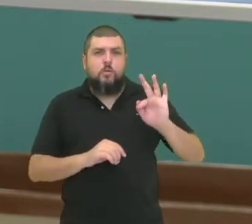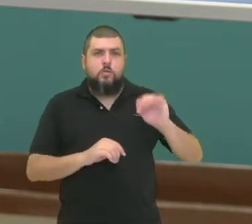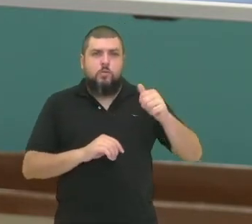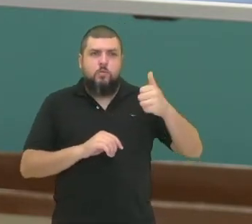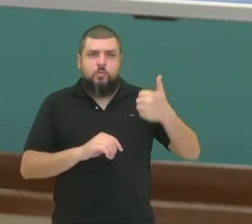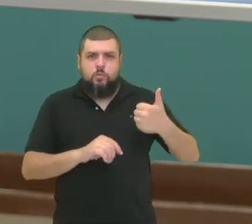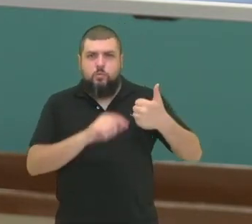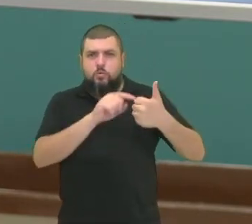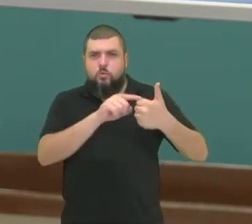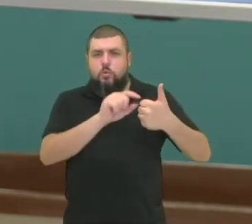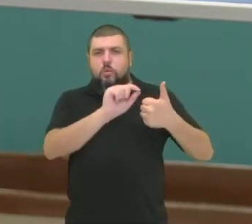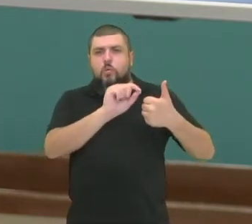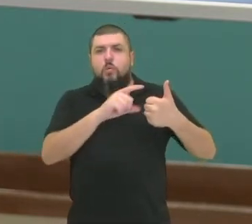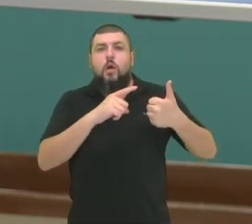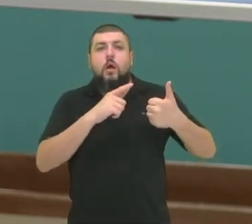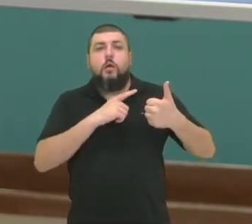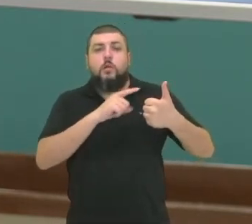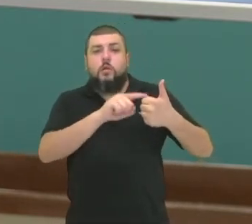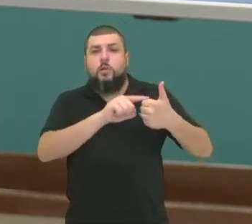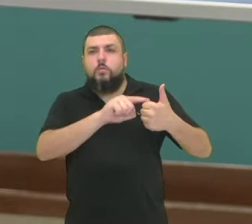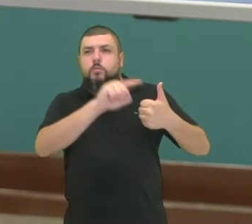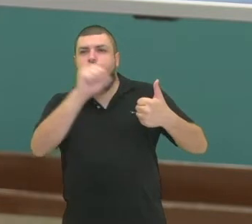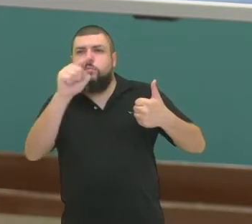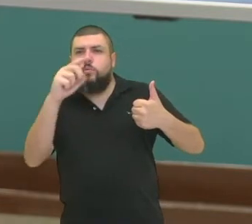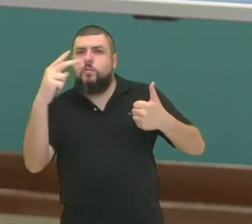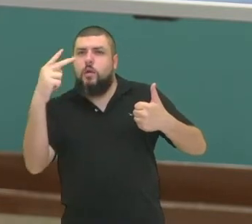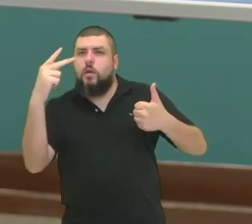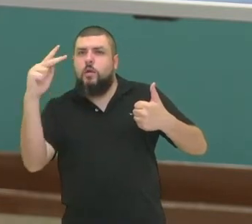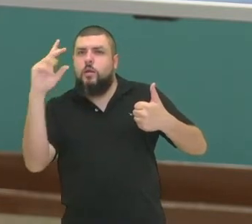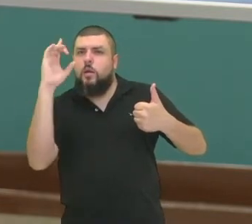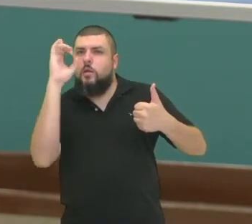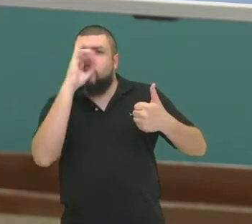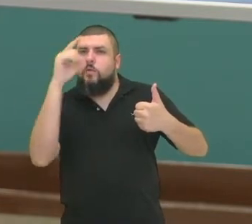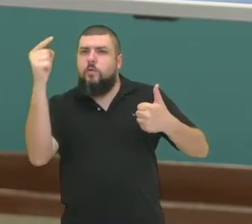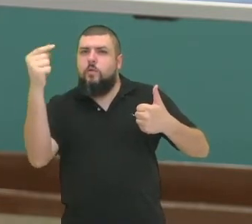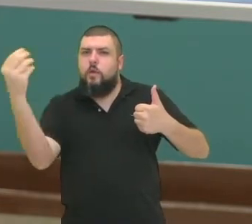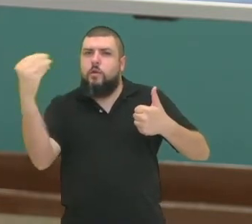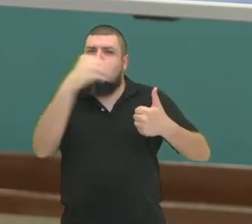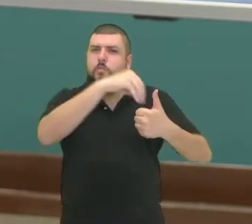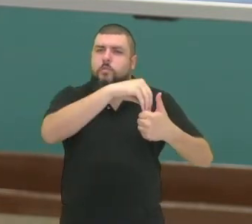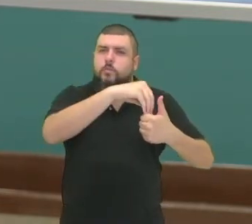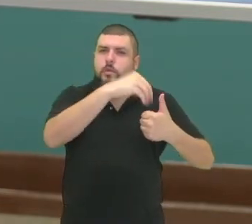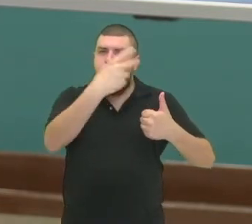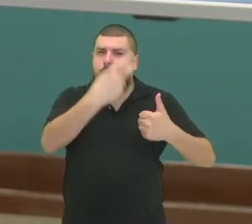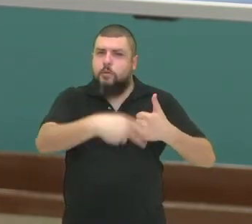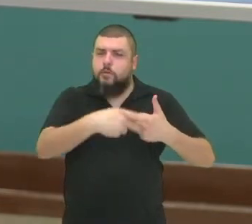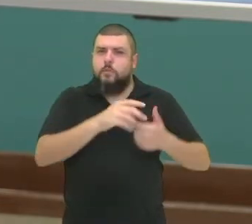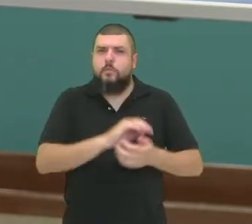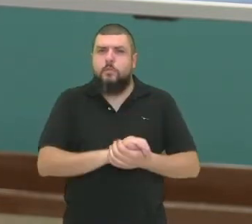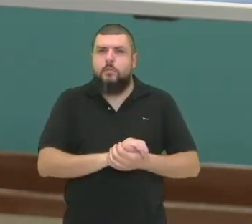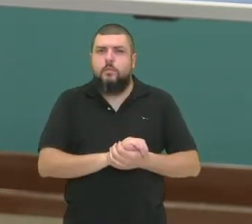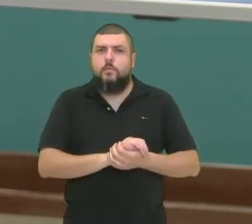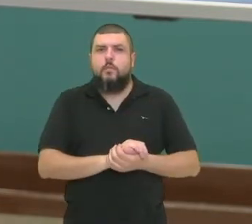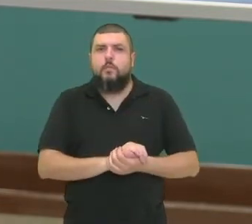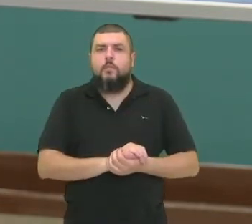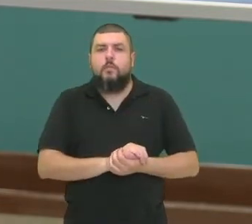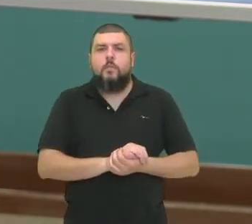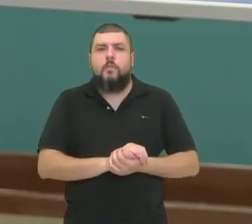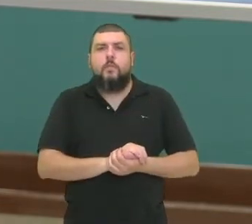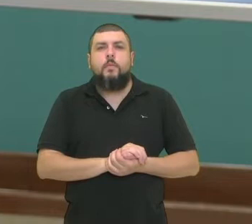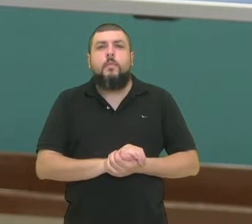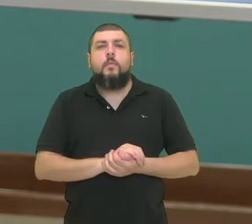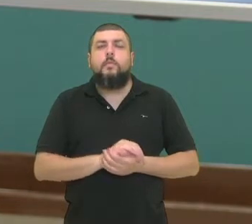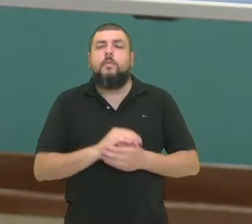hereditárias as condições verde, porque ele tem ali na geração parental o verde, o cruzamento do verde. Então,